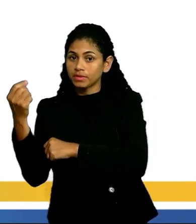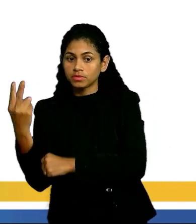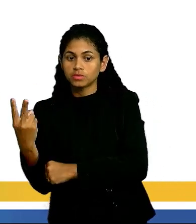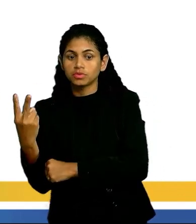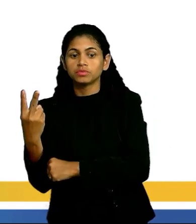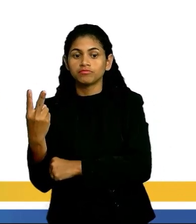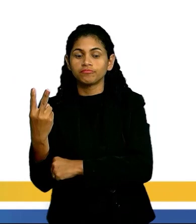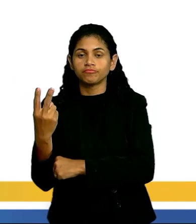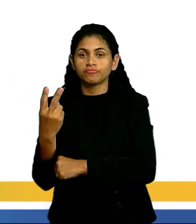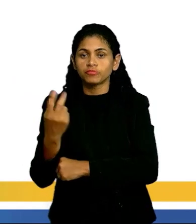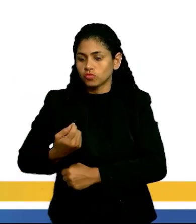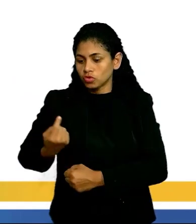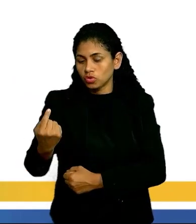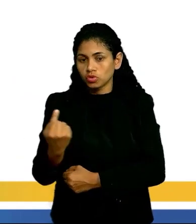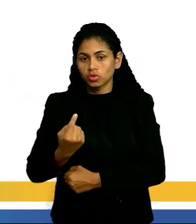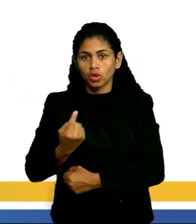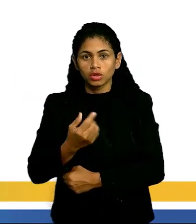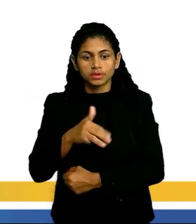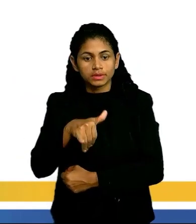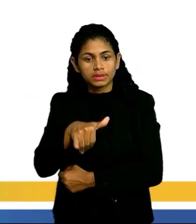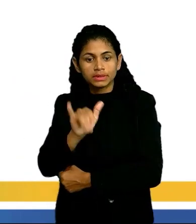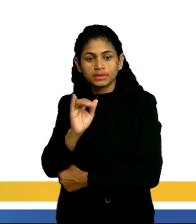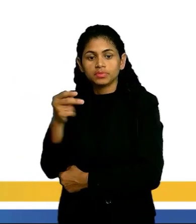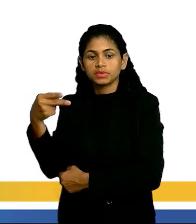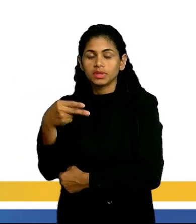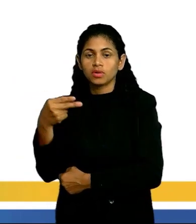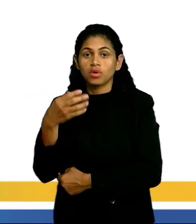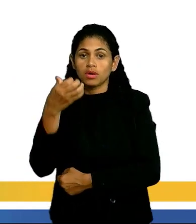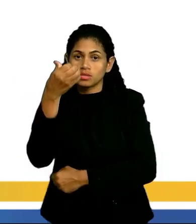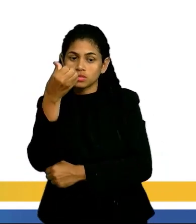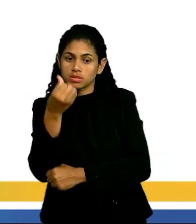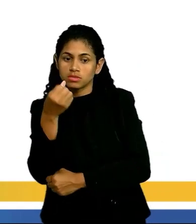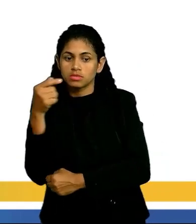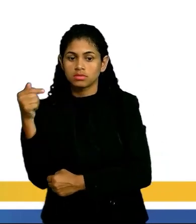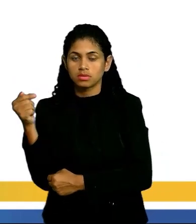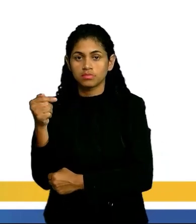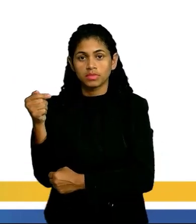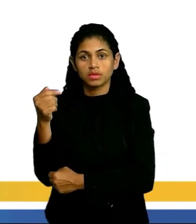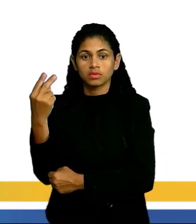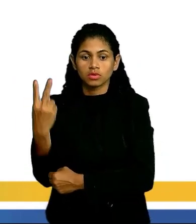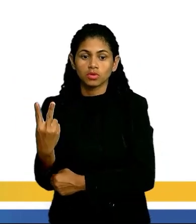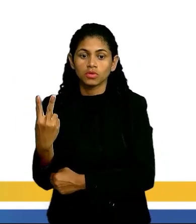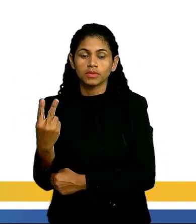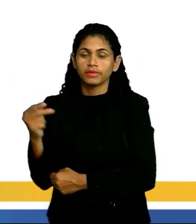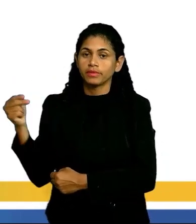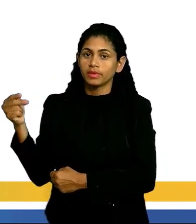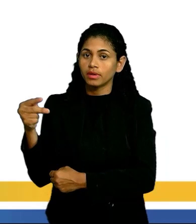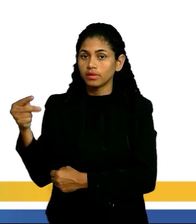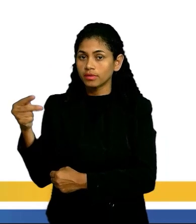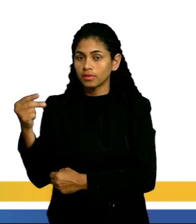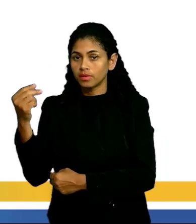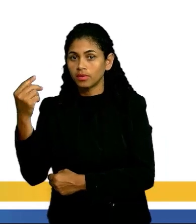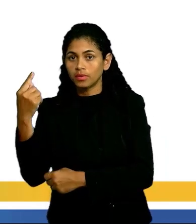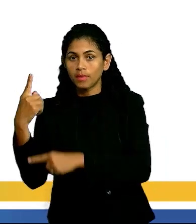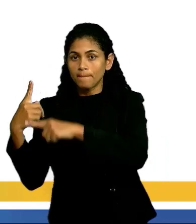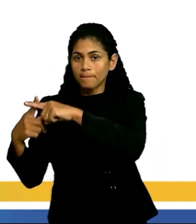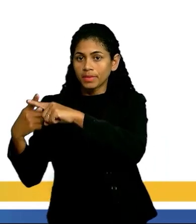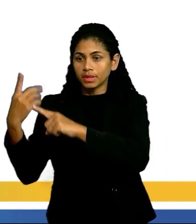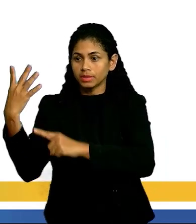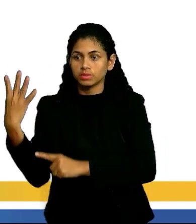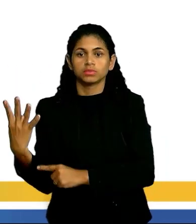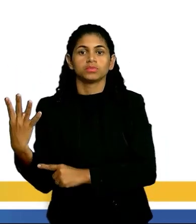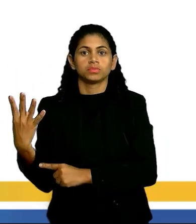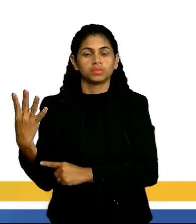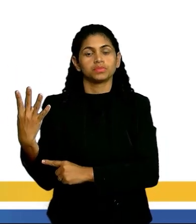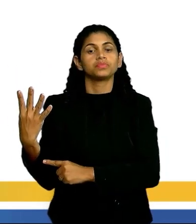6. Isolando as variáveis, mais 2 passa para o outro lado, menos 2, e menos 6 passa para o outro lado, mais 6. Então,